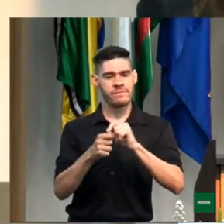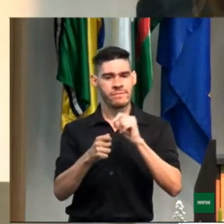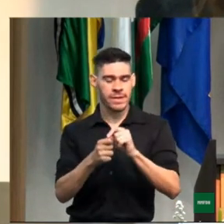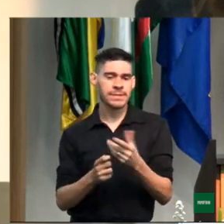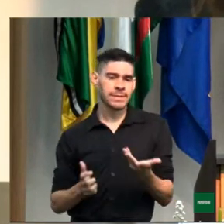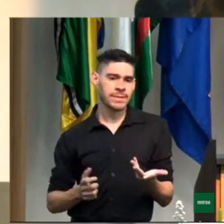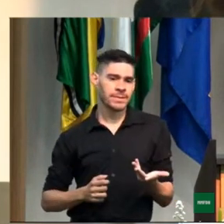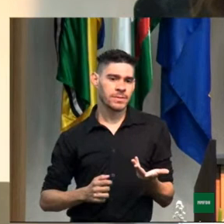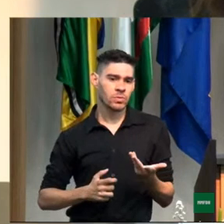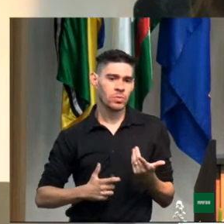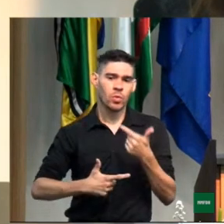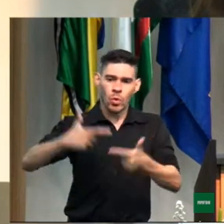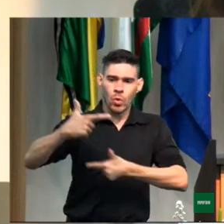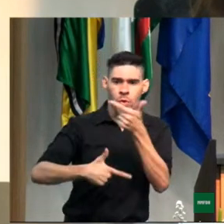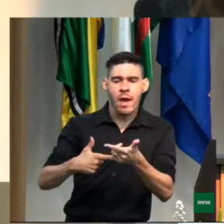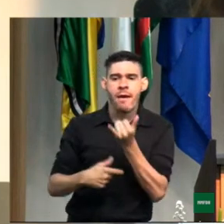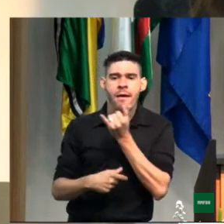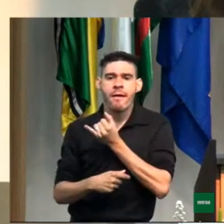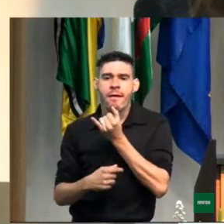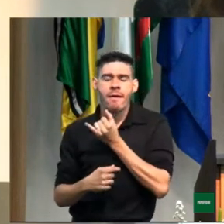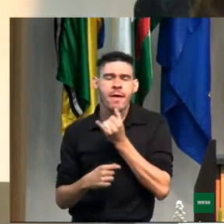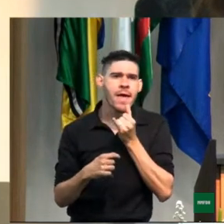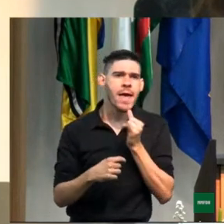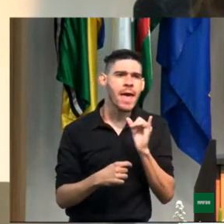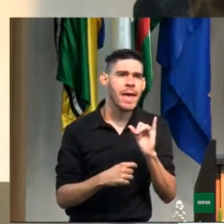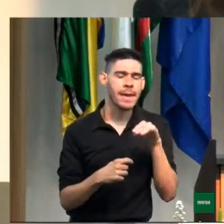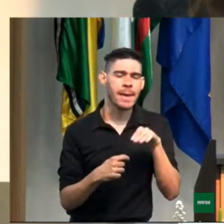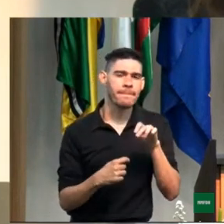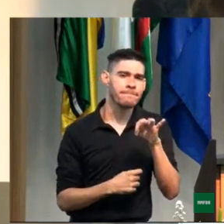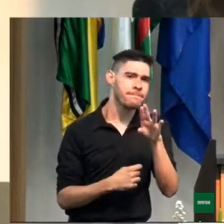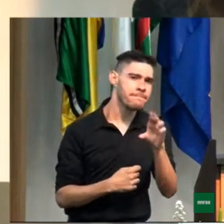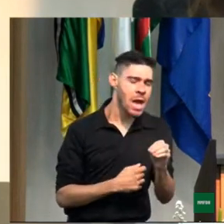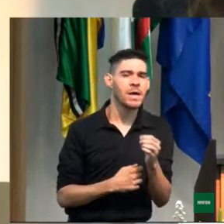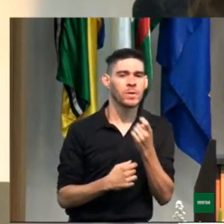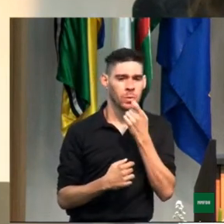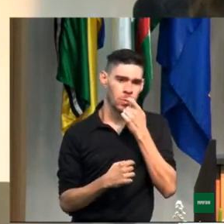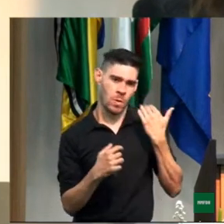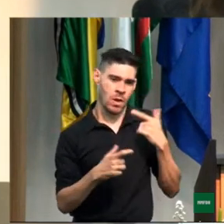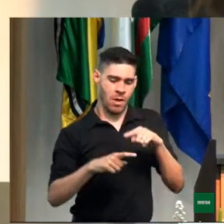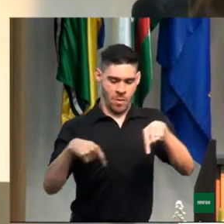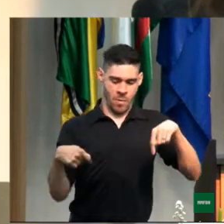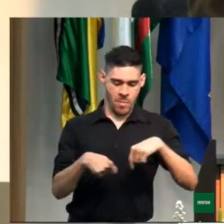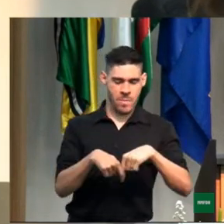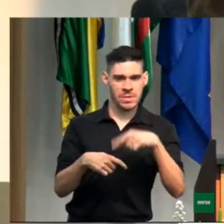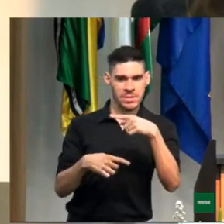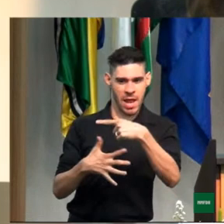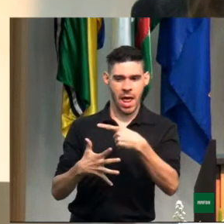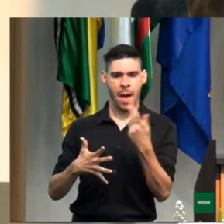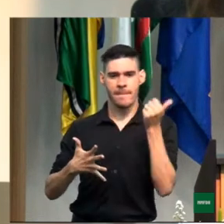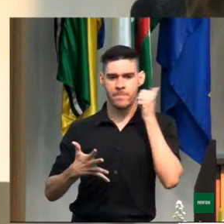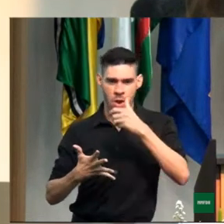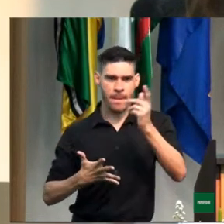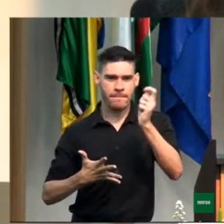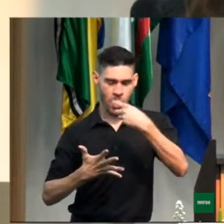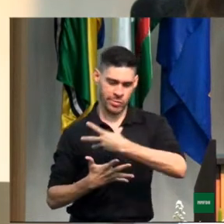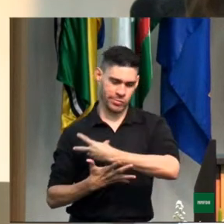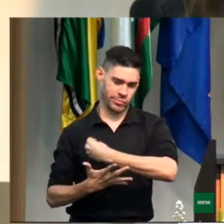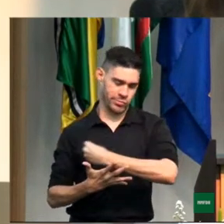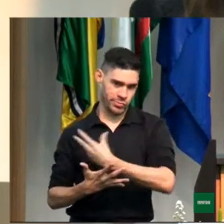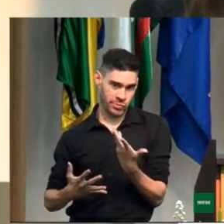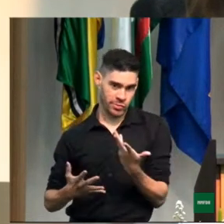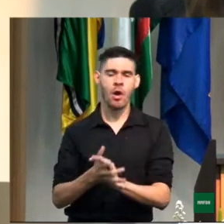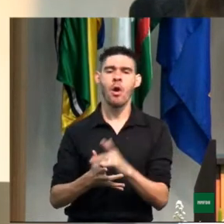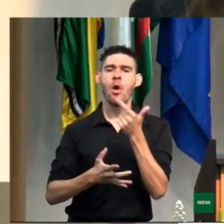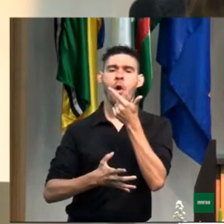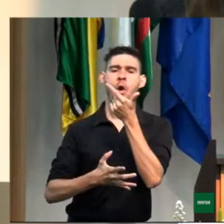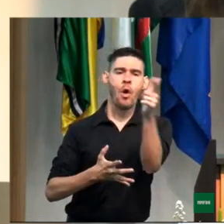por exemplo, como no Inmetro, que recentemente a gente colocou lá uma sala para amamentação, e outras iniciativas no governo. Então, a gente vai